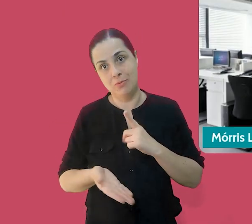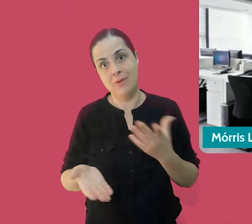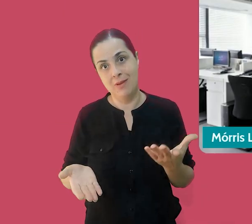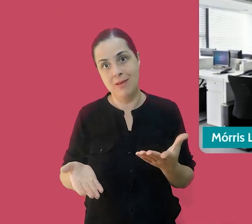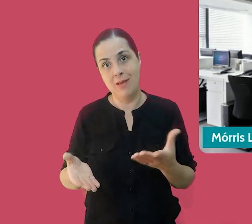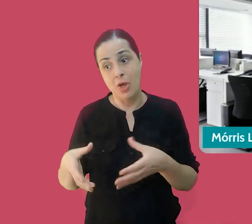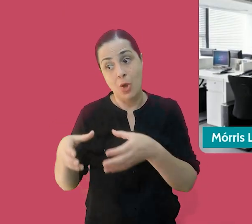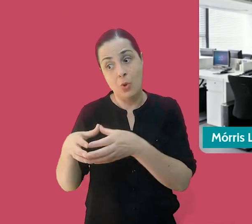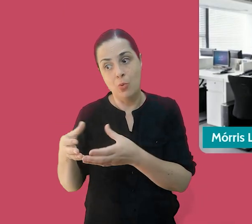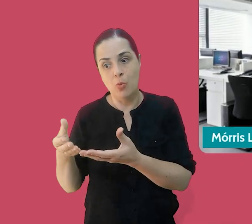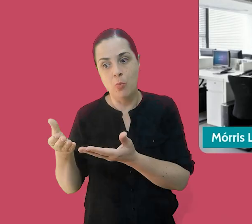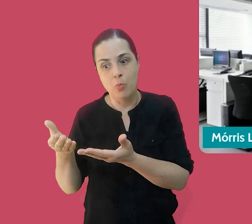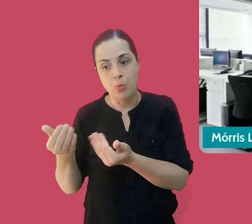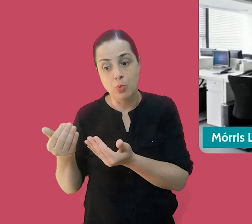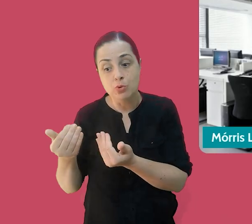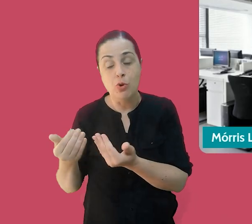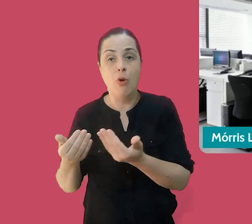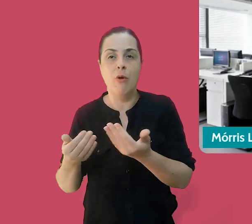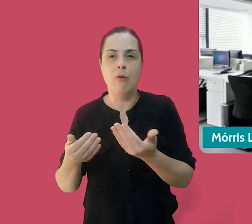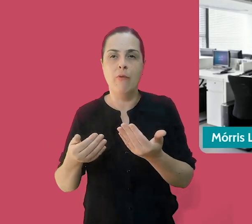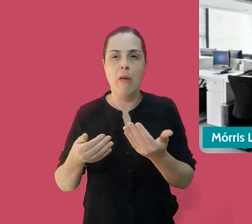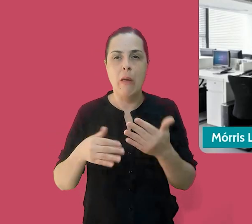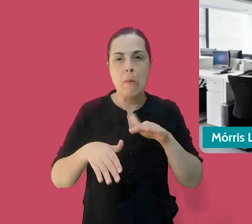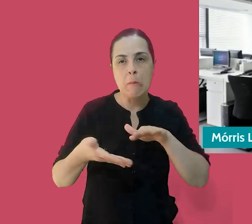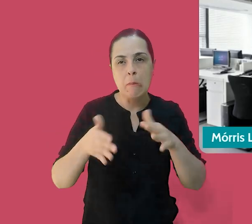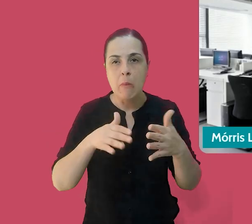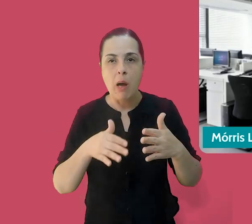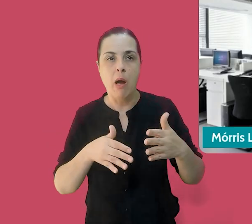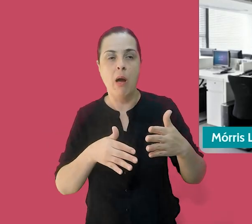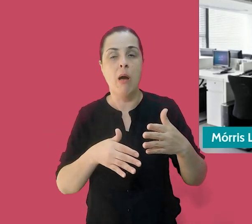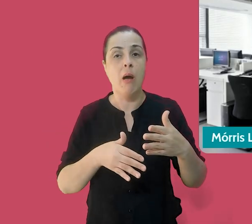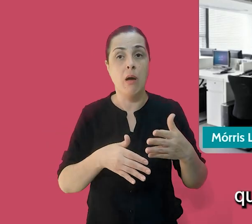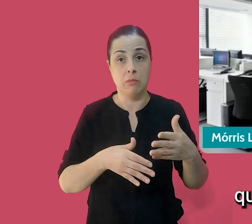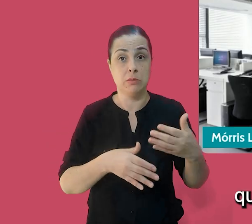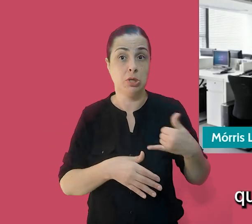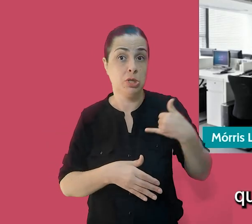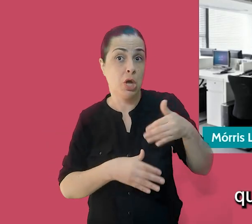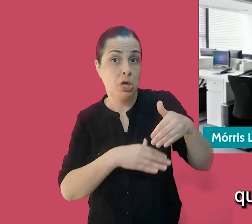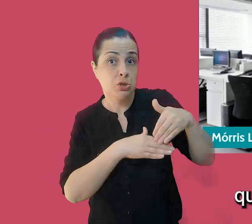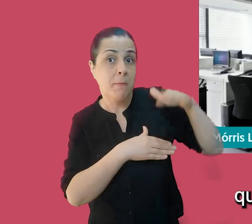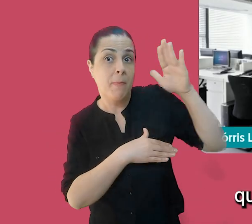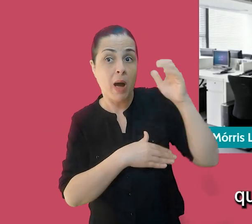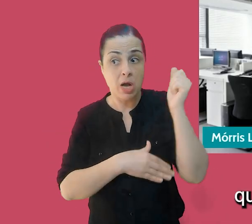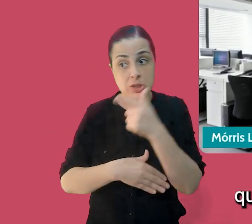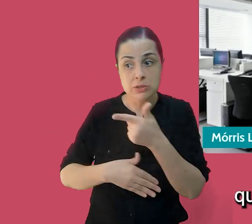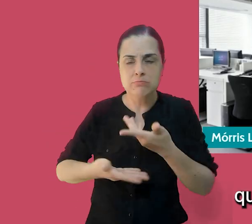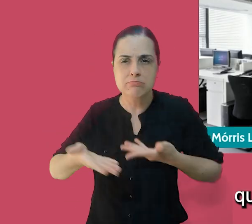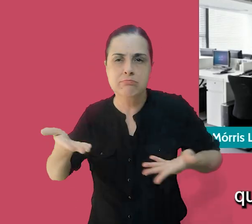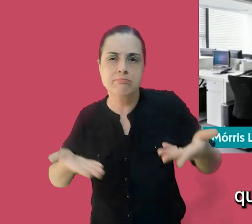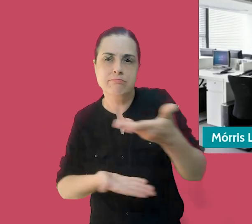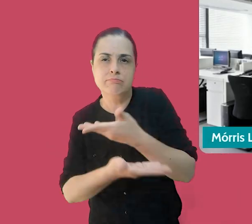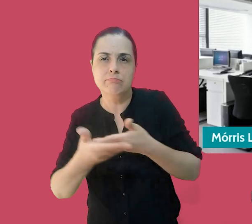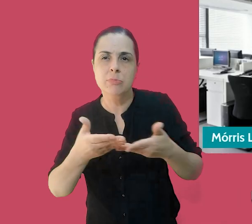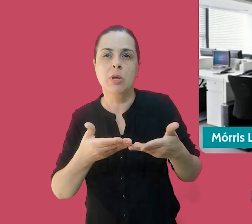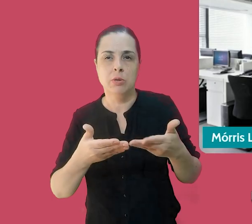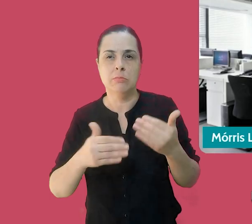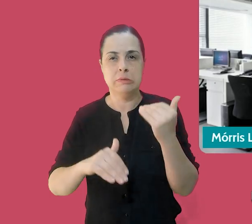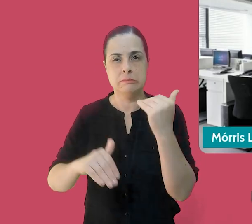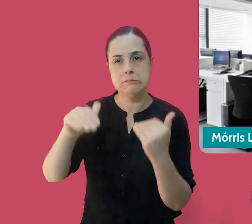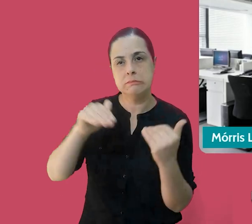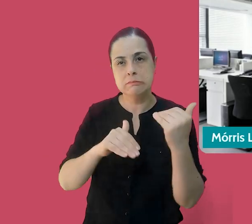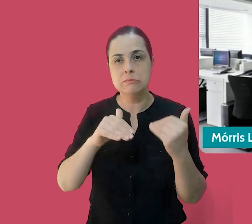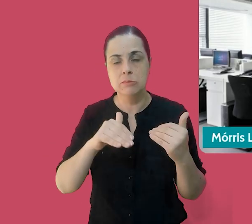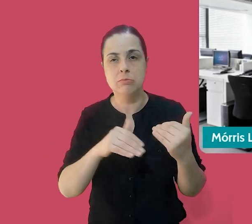porque realmente já tem estudos e cases que mostram que as gerações integradas, um ambiente